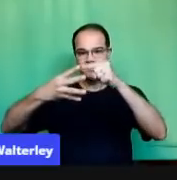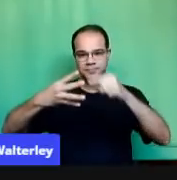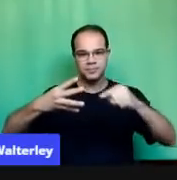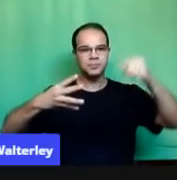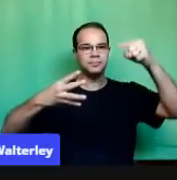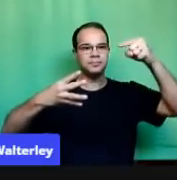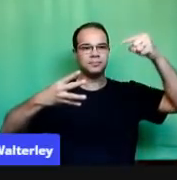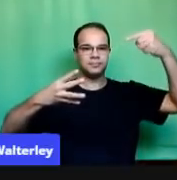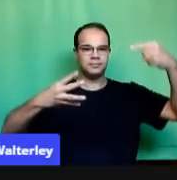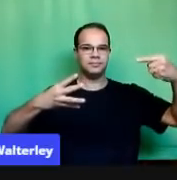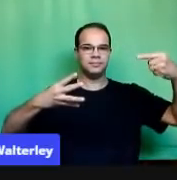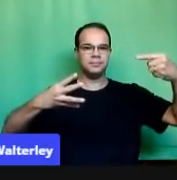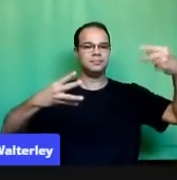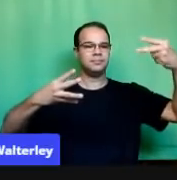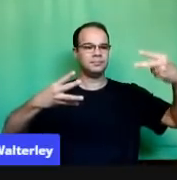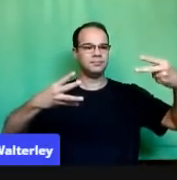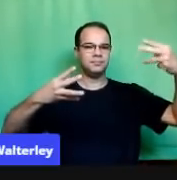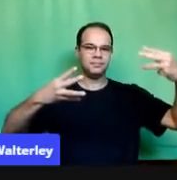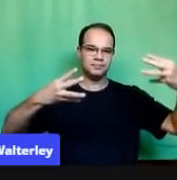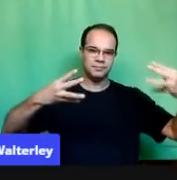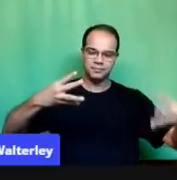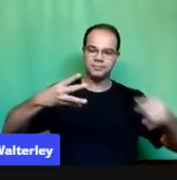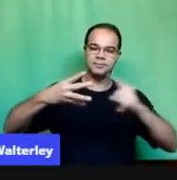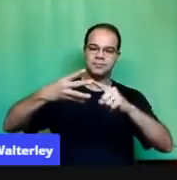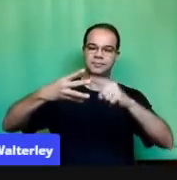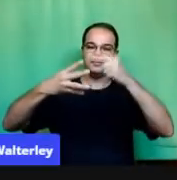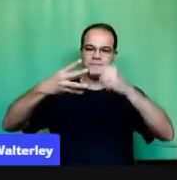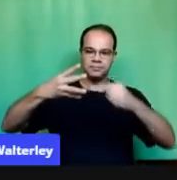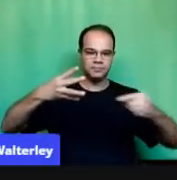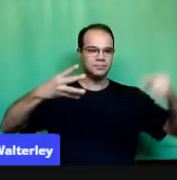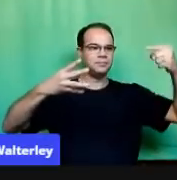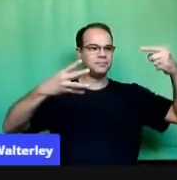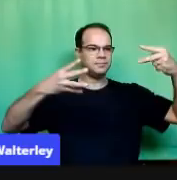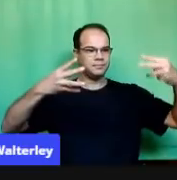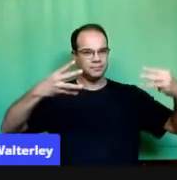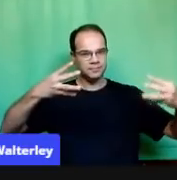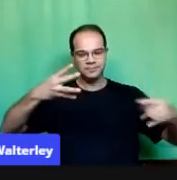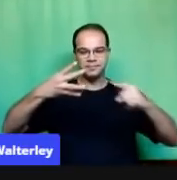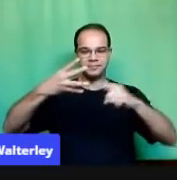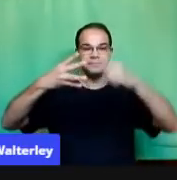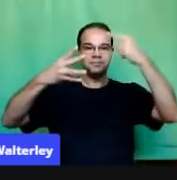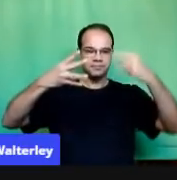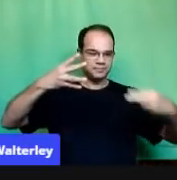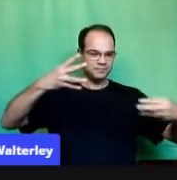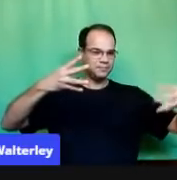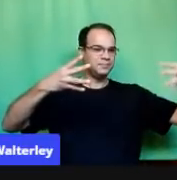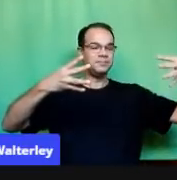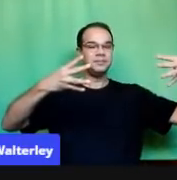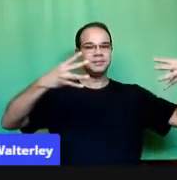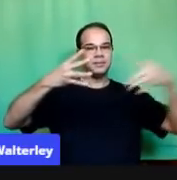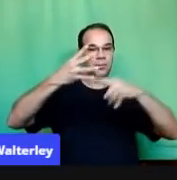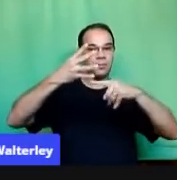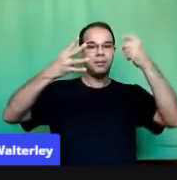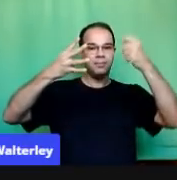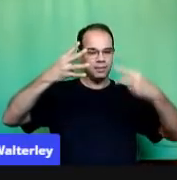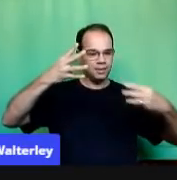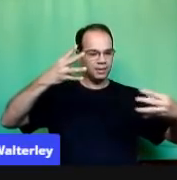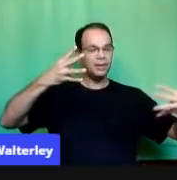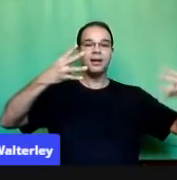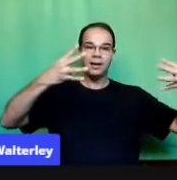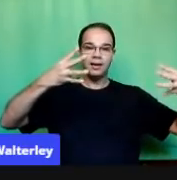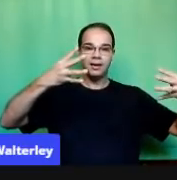forma diferente, que se interliga com a habilidade de outro campo de experiência. Então, nós precisamos ter